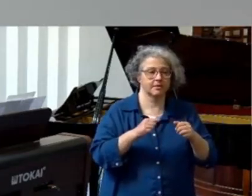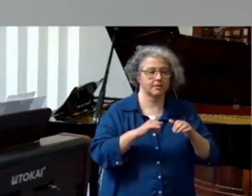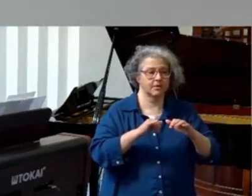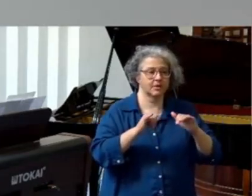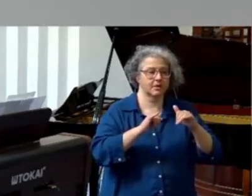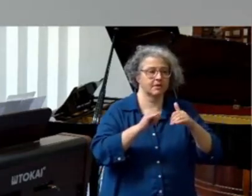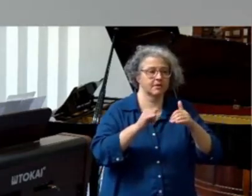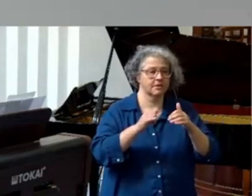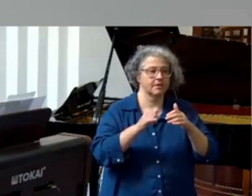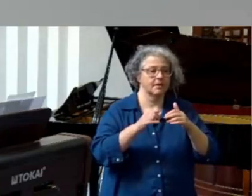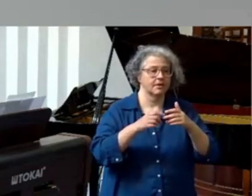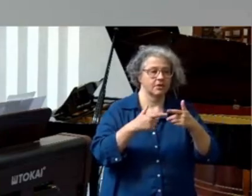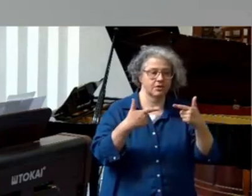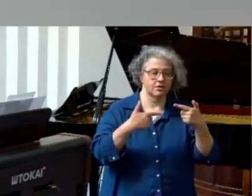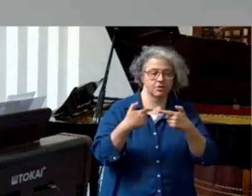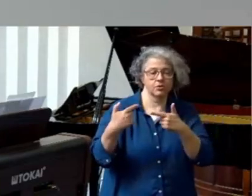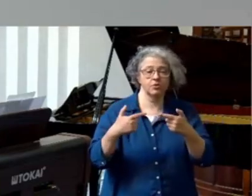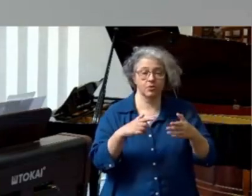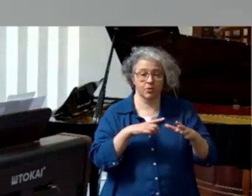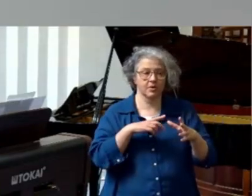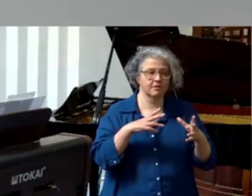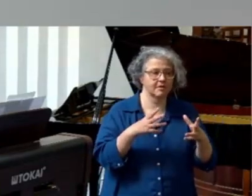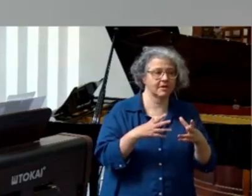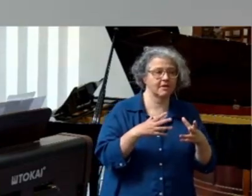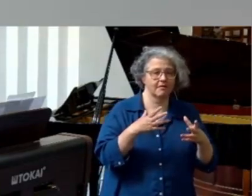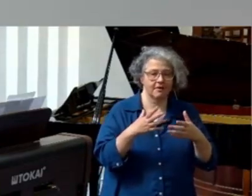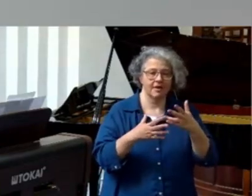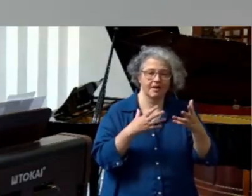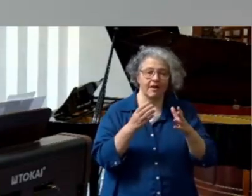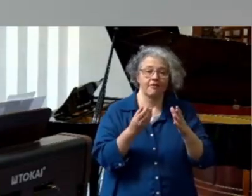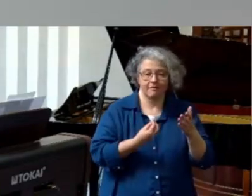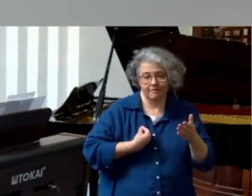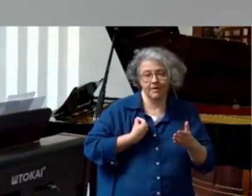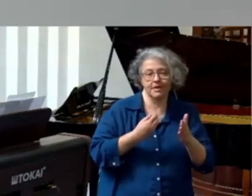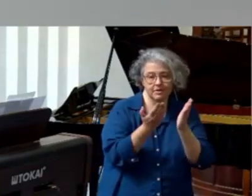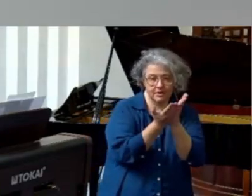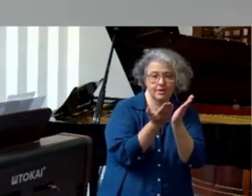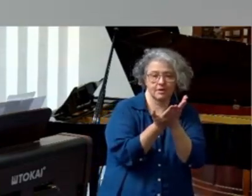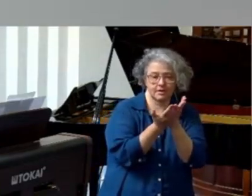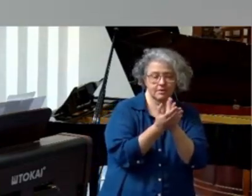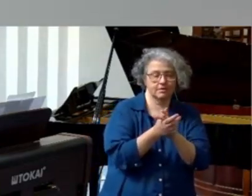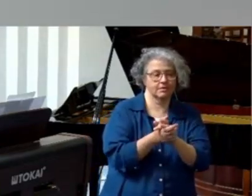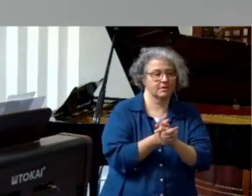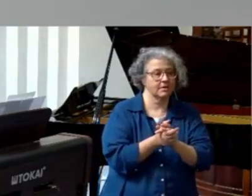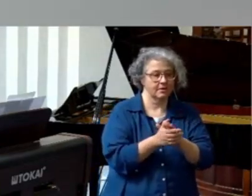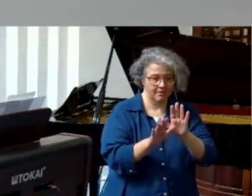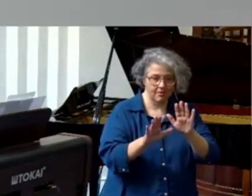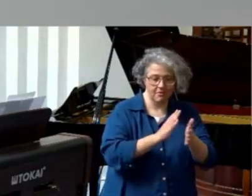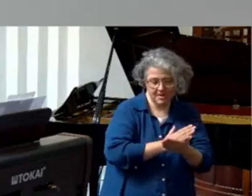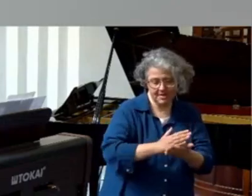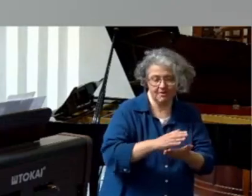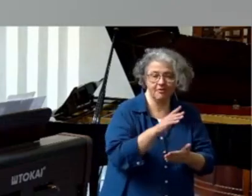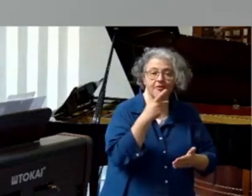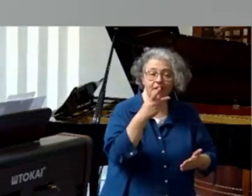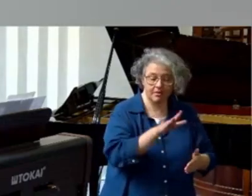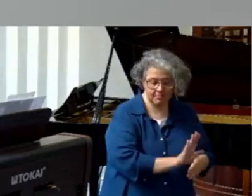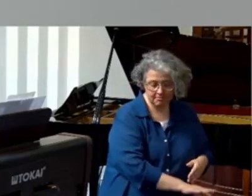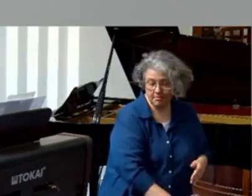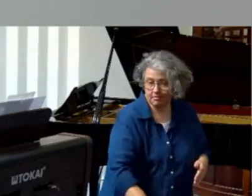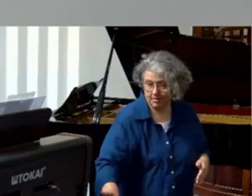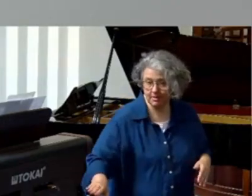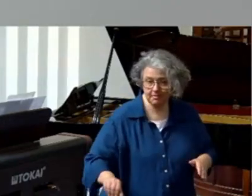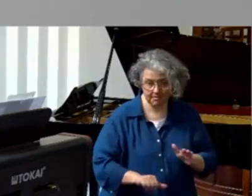vida, do significado da vida para cada um de nós. Então vou ler o texto, vou conversar com as nossas crianças e depois